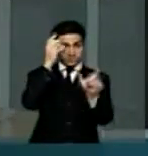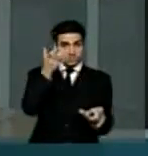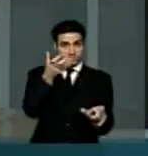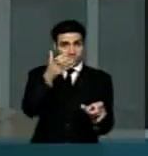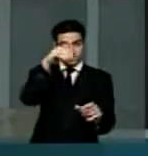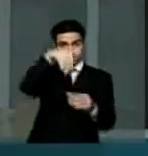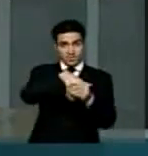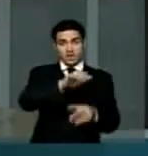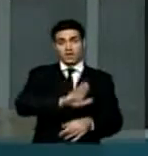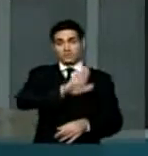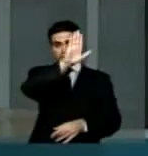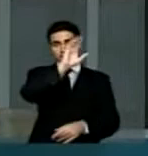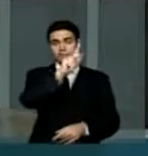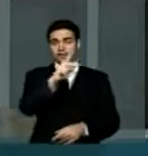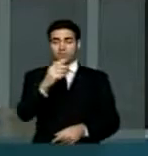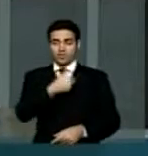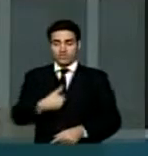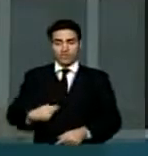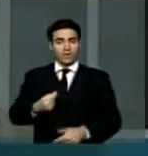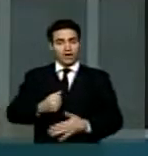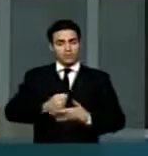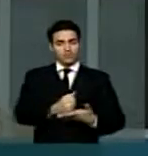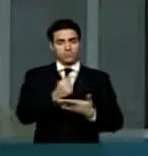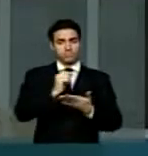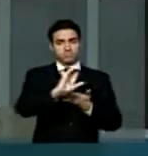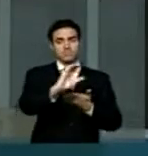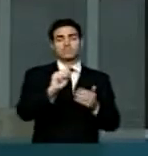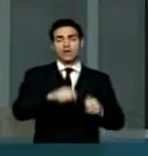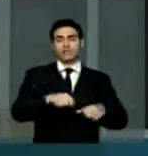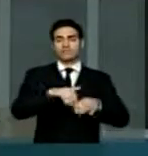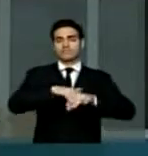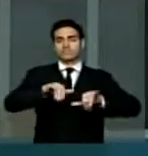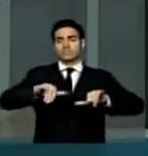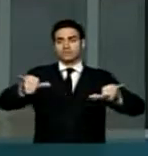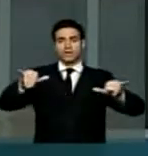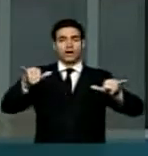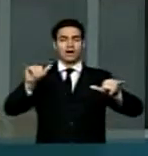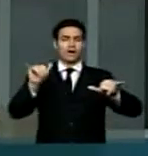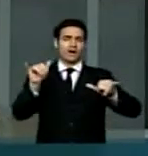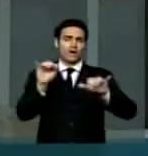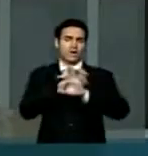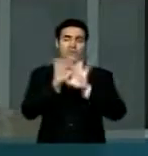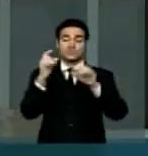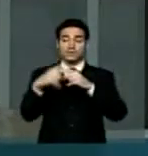republicana que ainda está em construção nesse país. Era fundamental